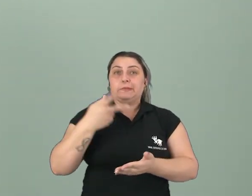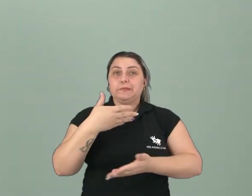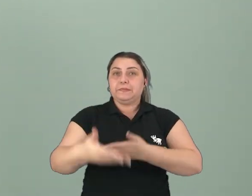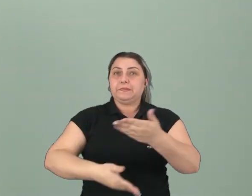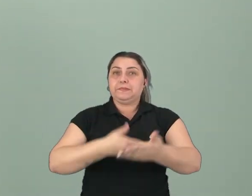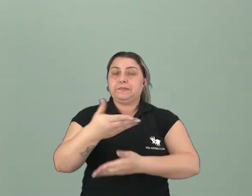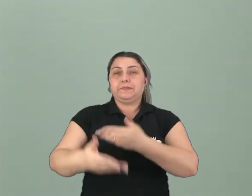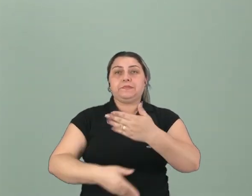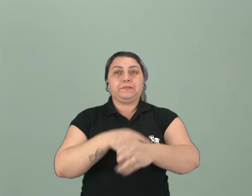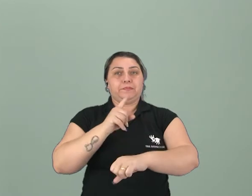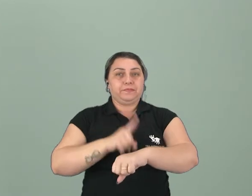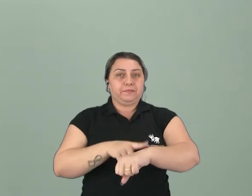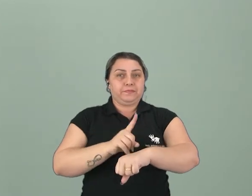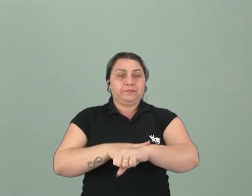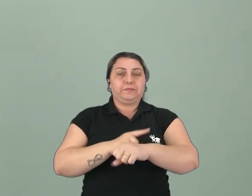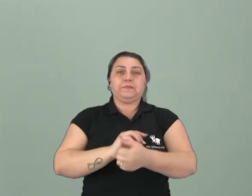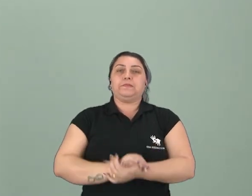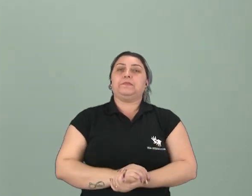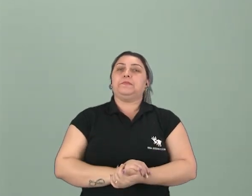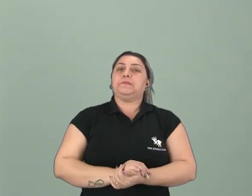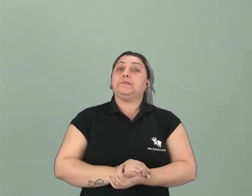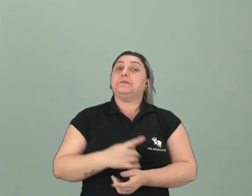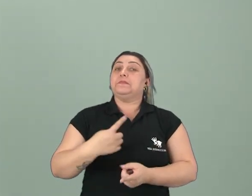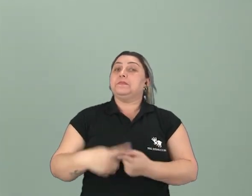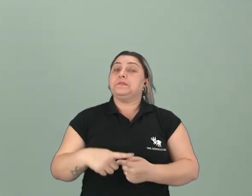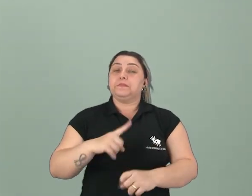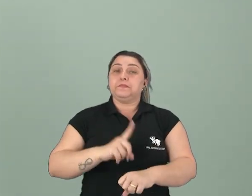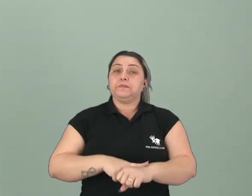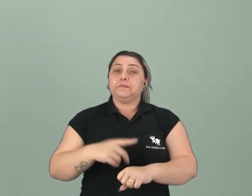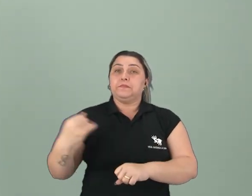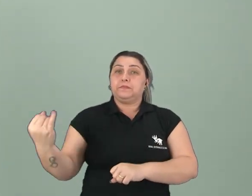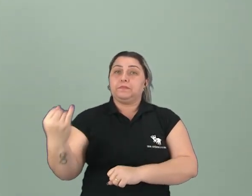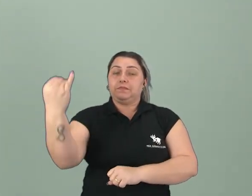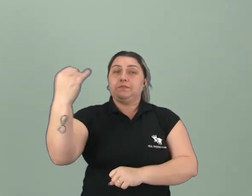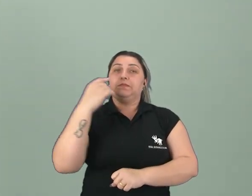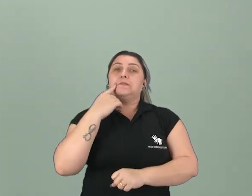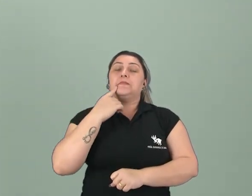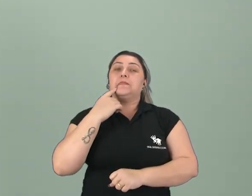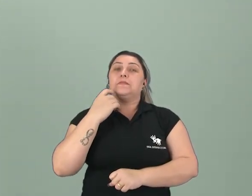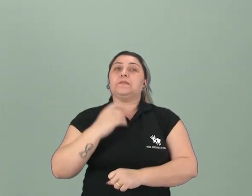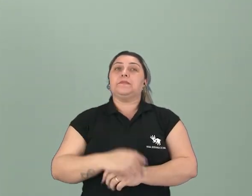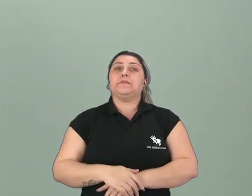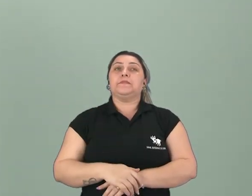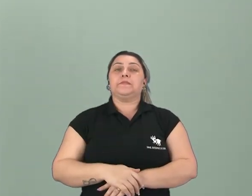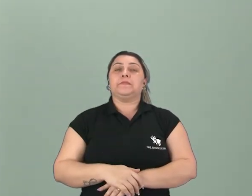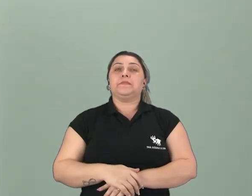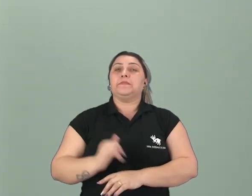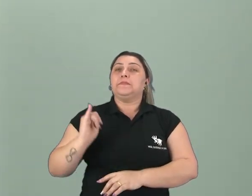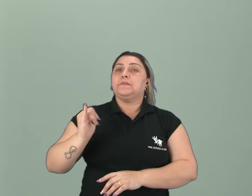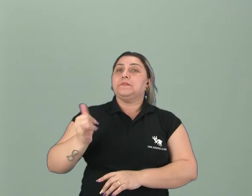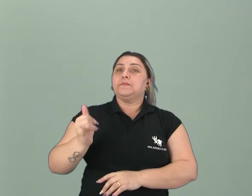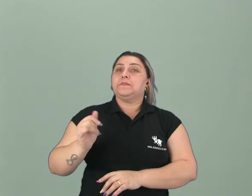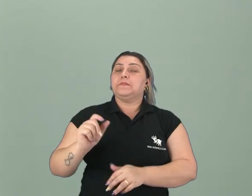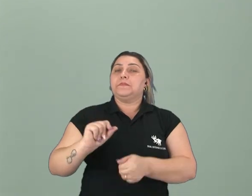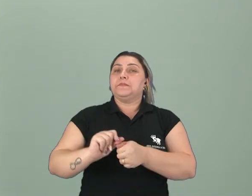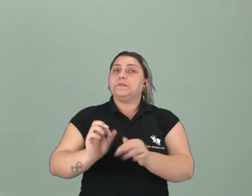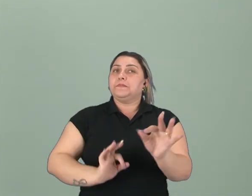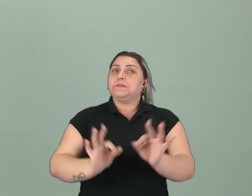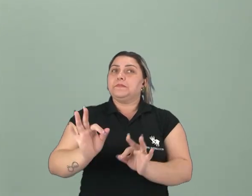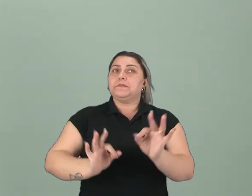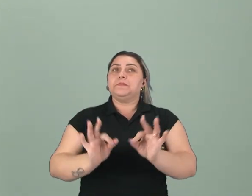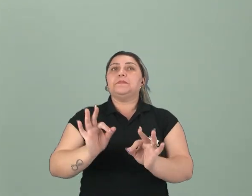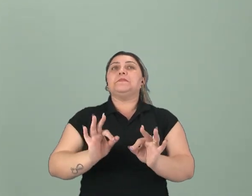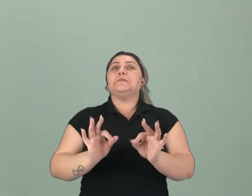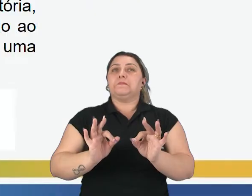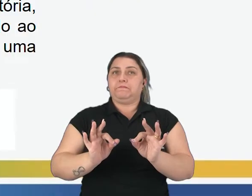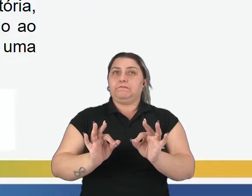relação temporal, de tempo. Por que o tempo é importante, né, na construção de uma narrativa? Toda